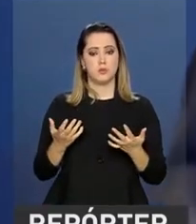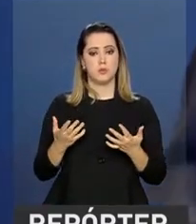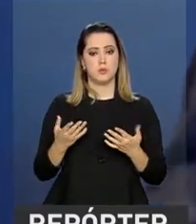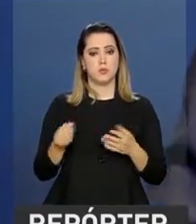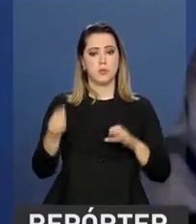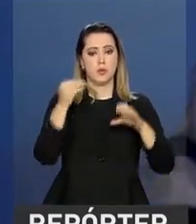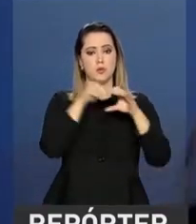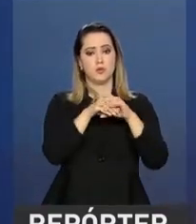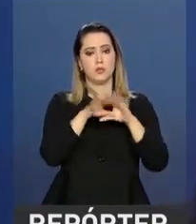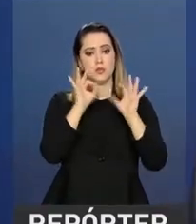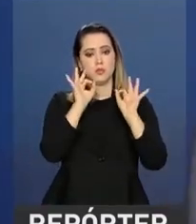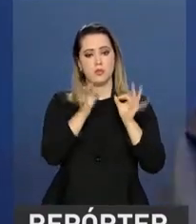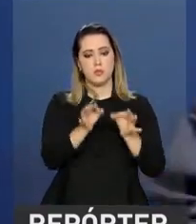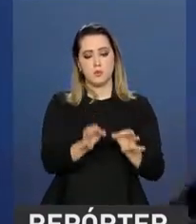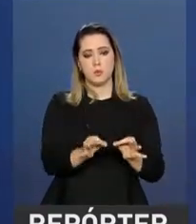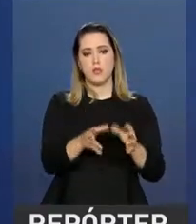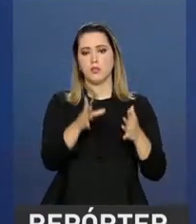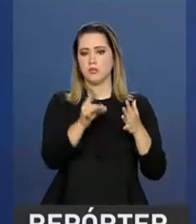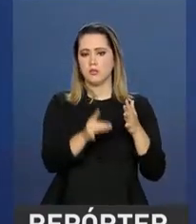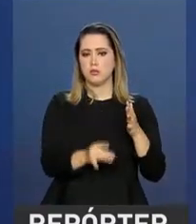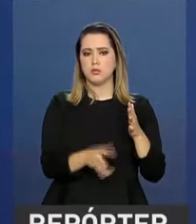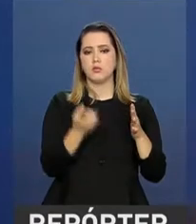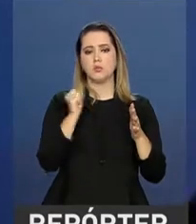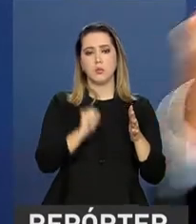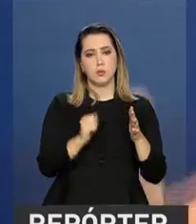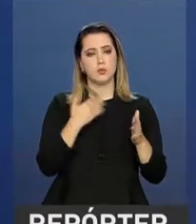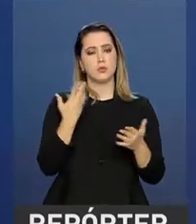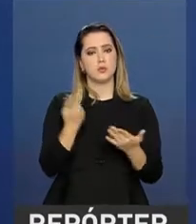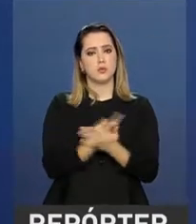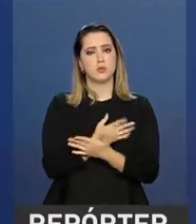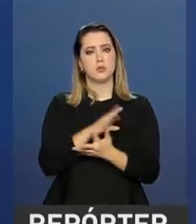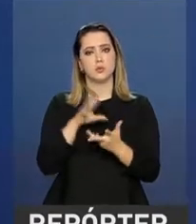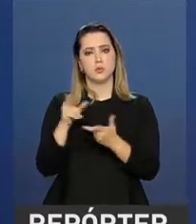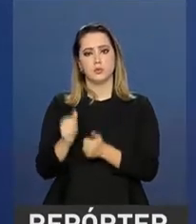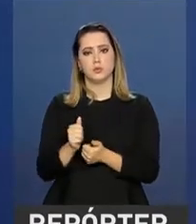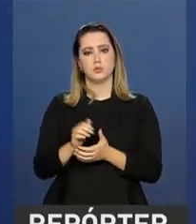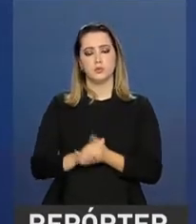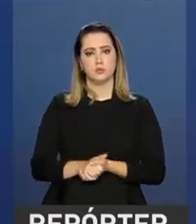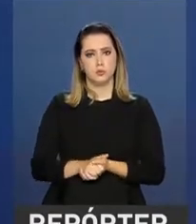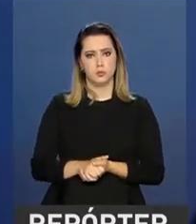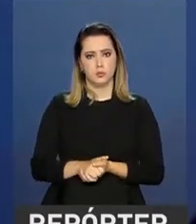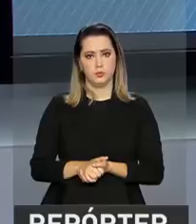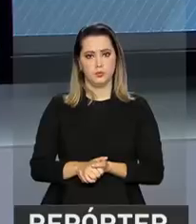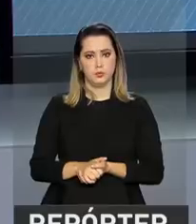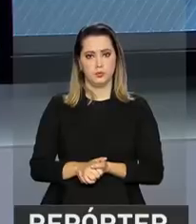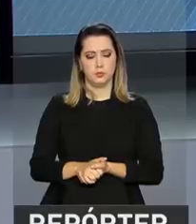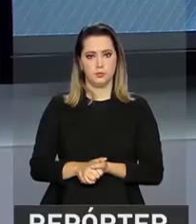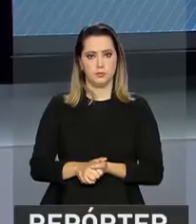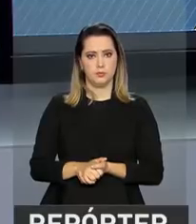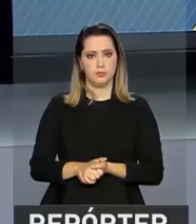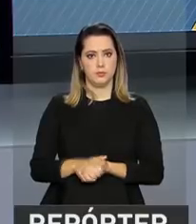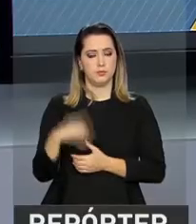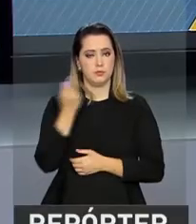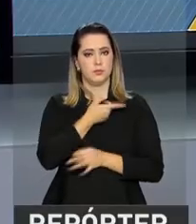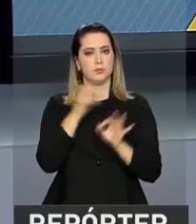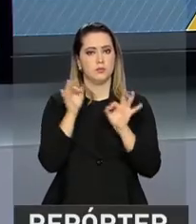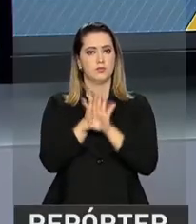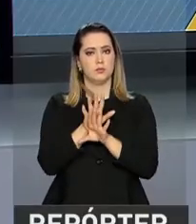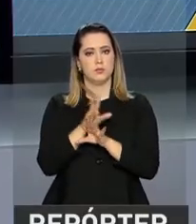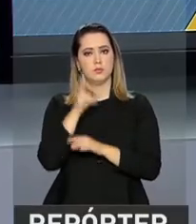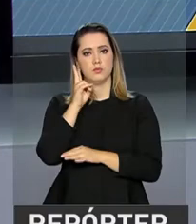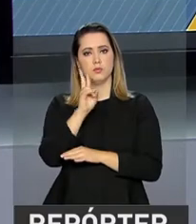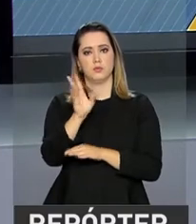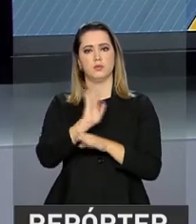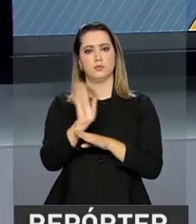inserir uma maneira competitiva proveitosa na economia internacional nós ficamos por aqui